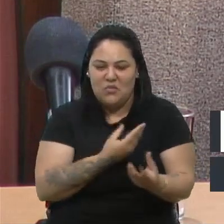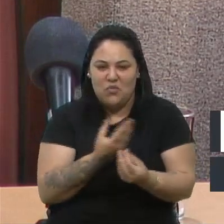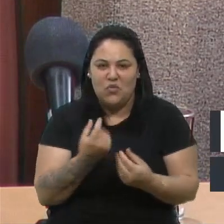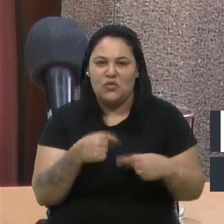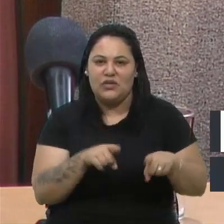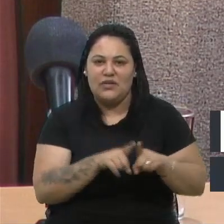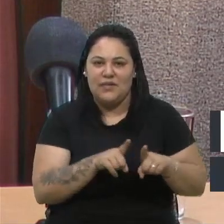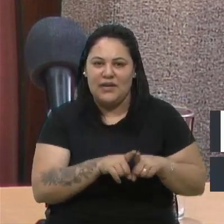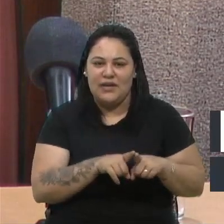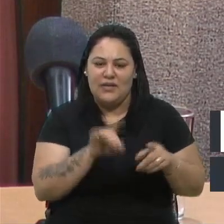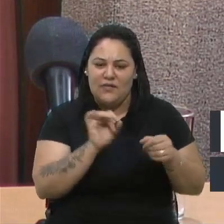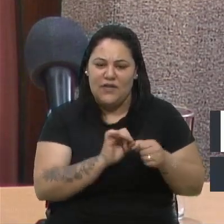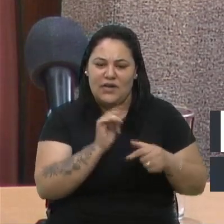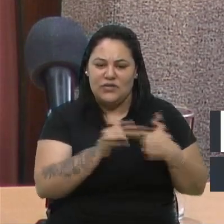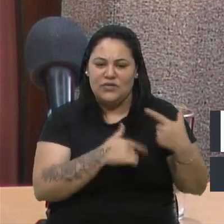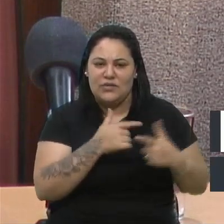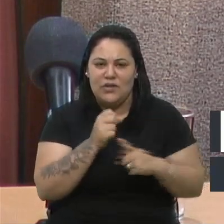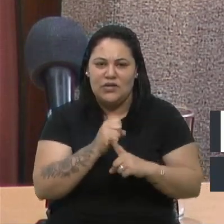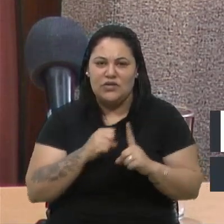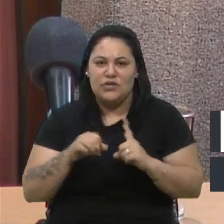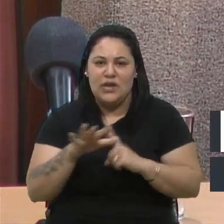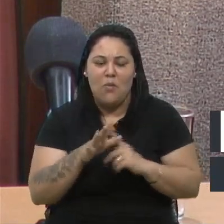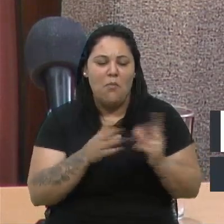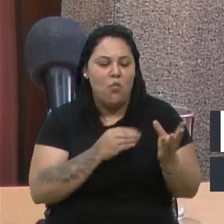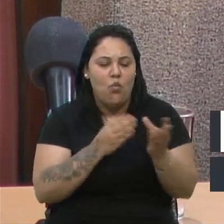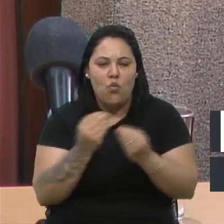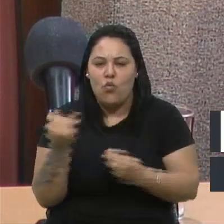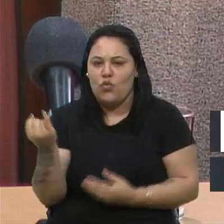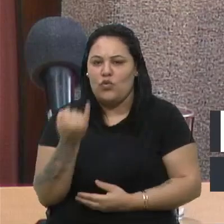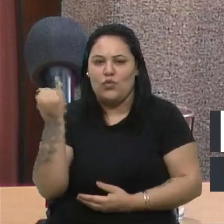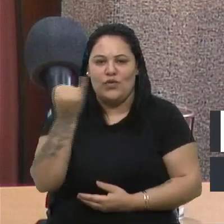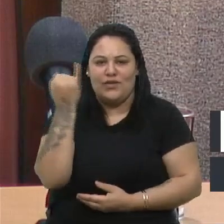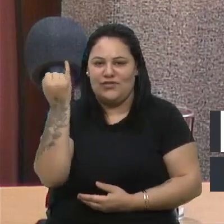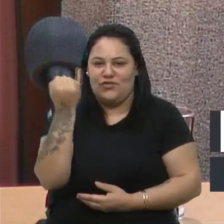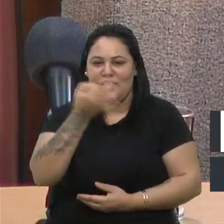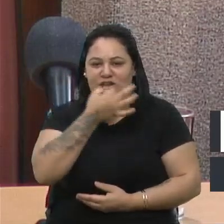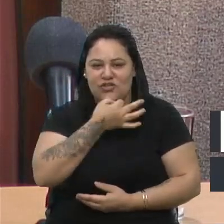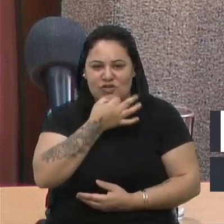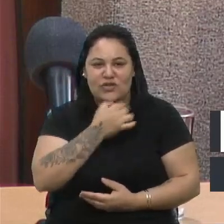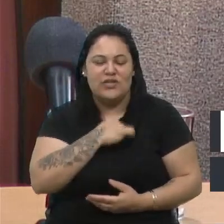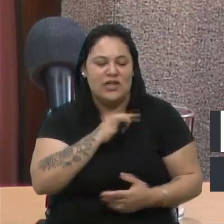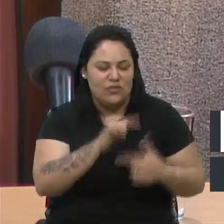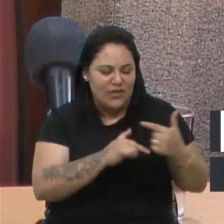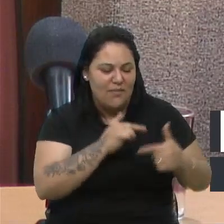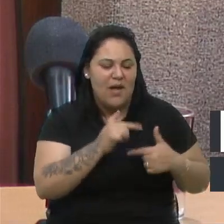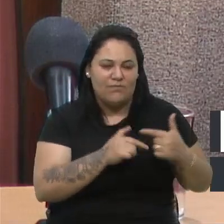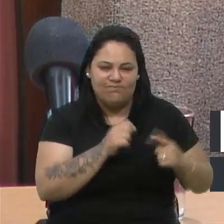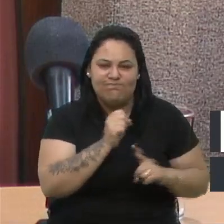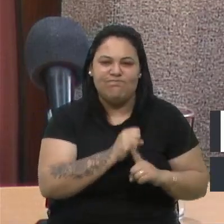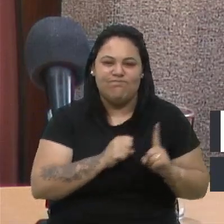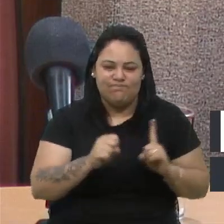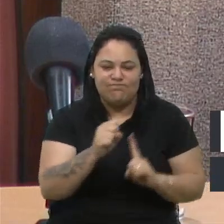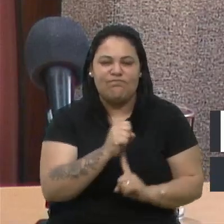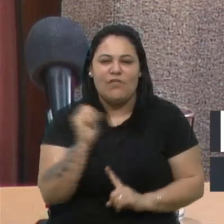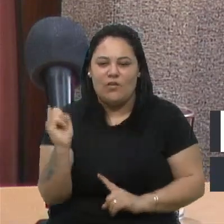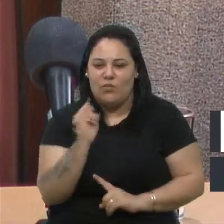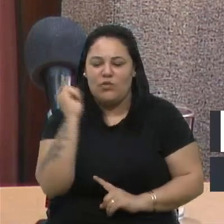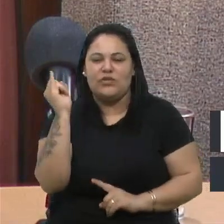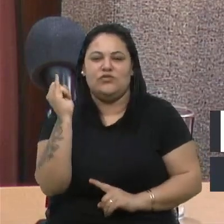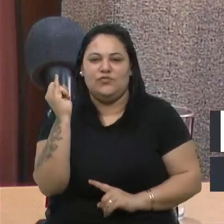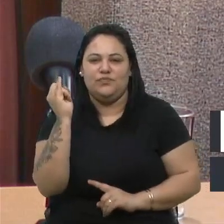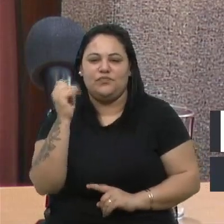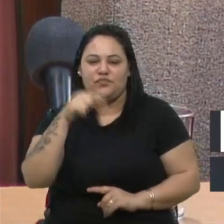tudo, ele faz um trabalho social muito importante em Caxias do Sul. Tem um trabalho social muito importante para a cidade. Não é à toa